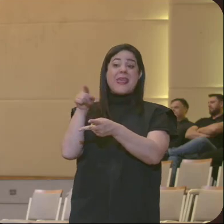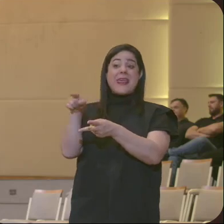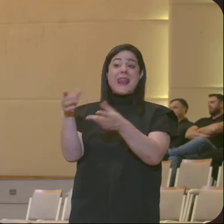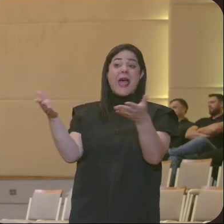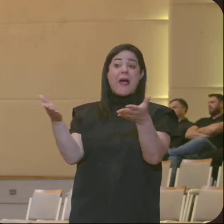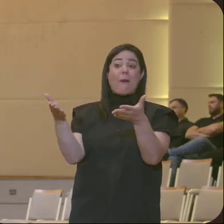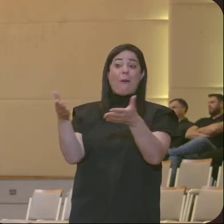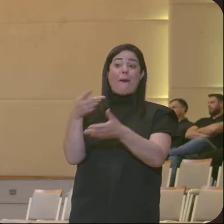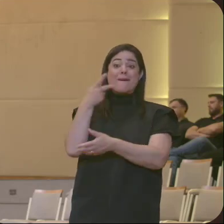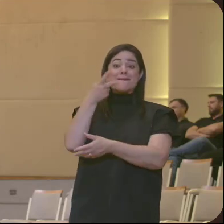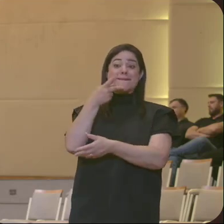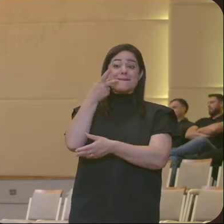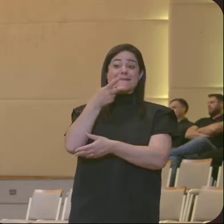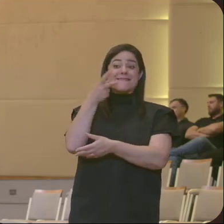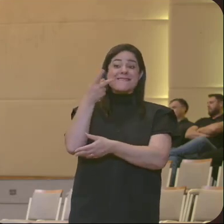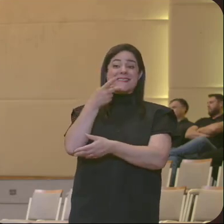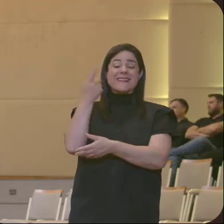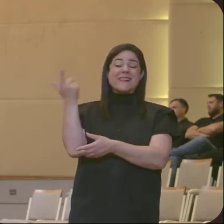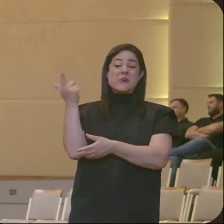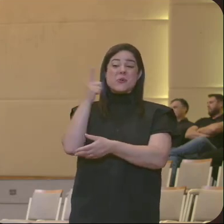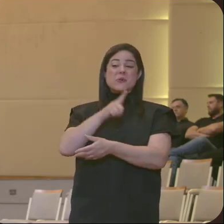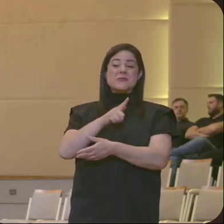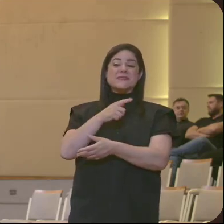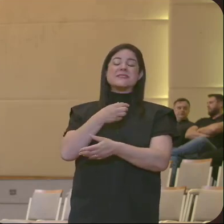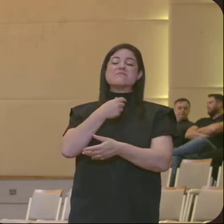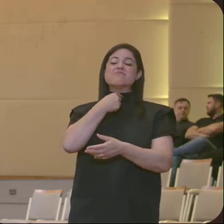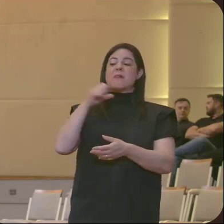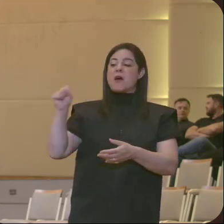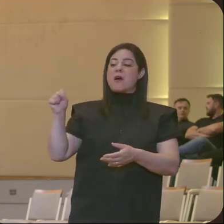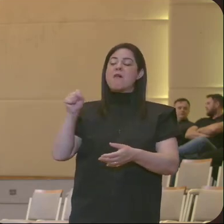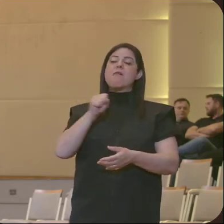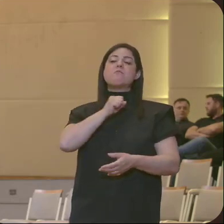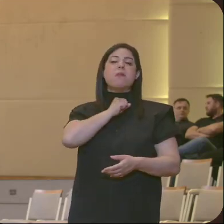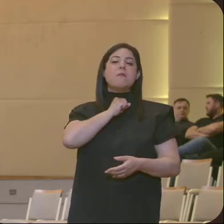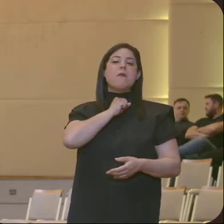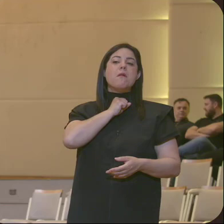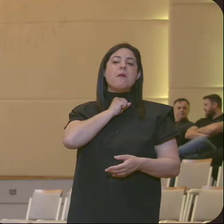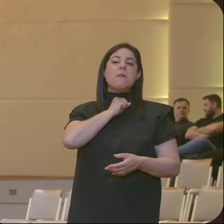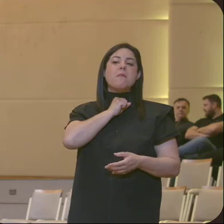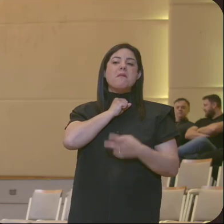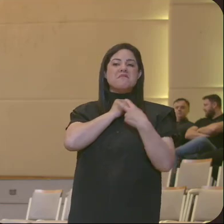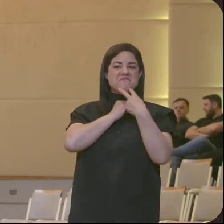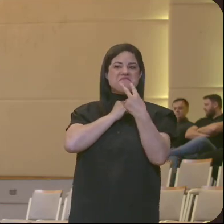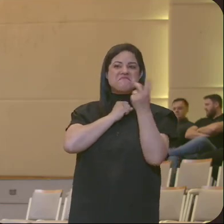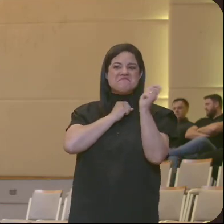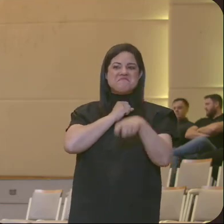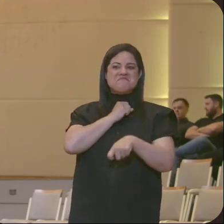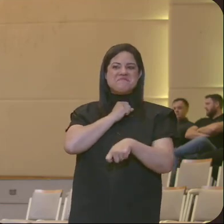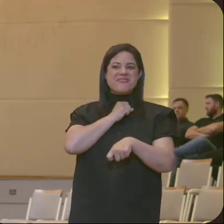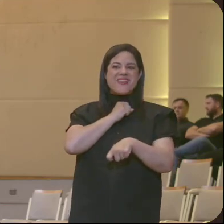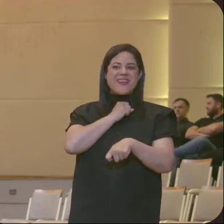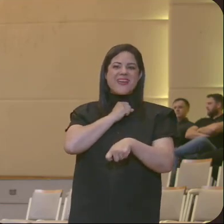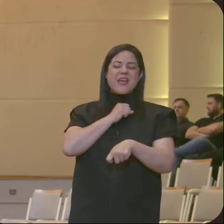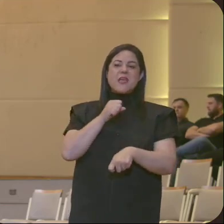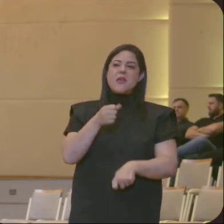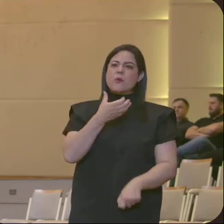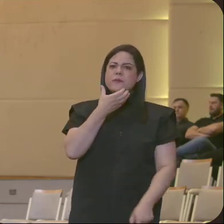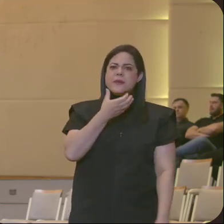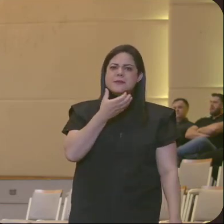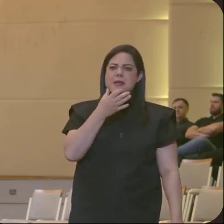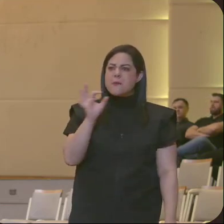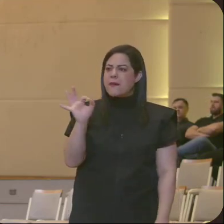está falando, colocaram aquela tráqueo fonada nele aqui. Ele está falando. Eu, desde dezembro,